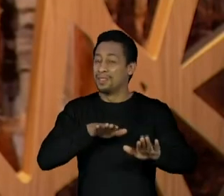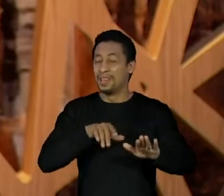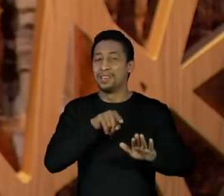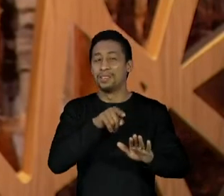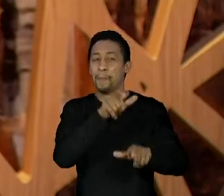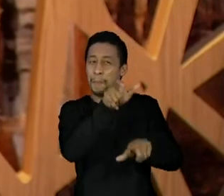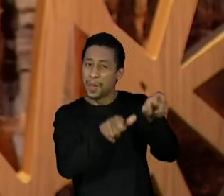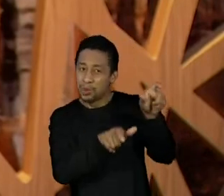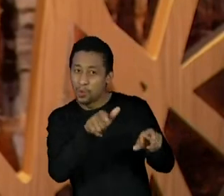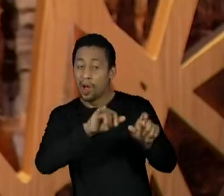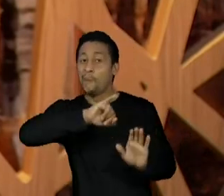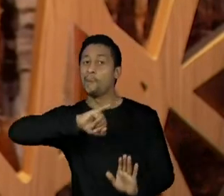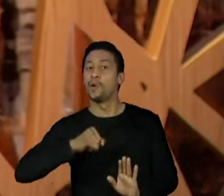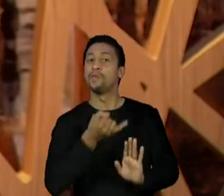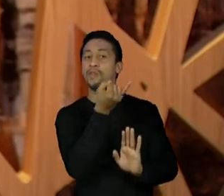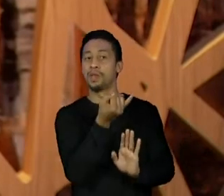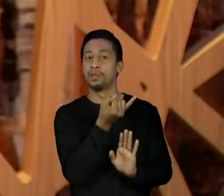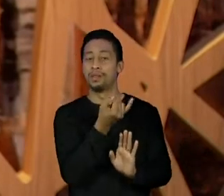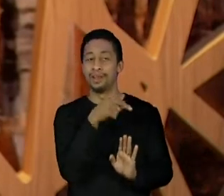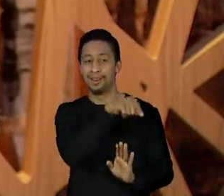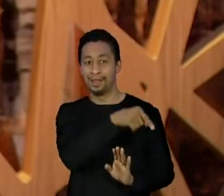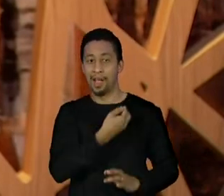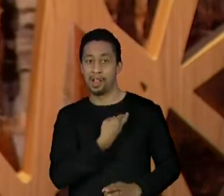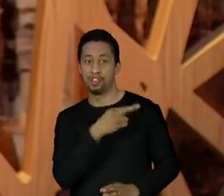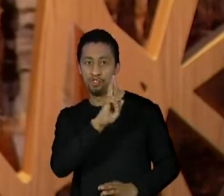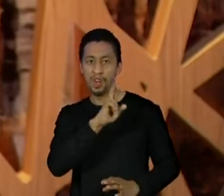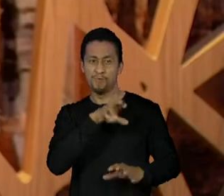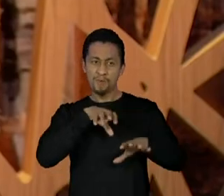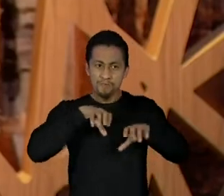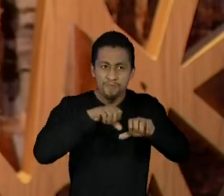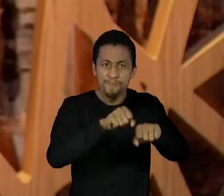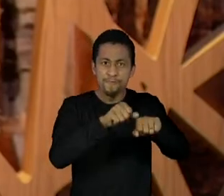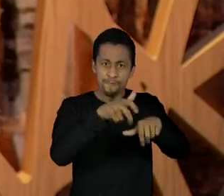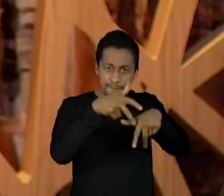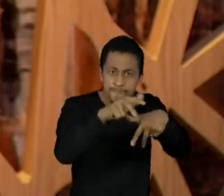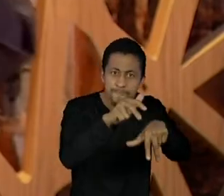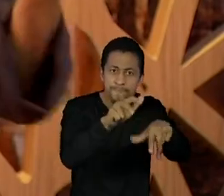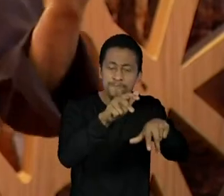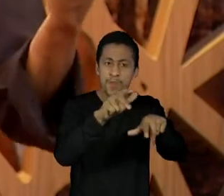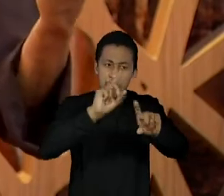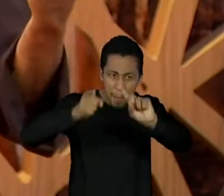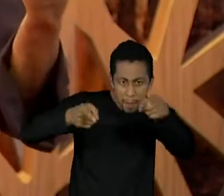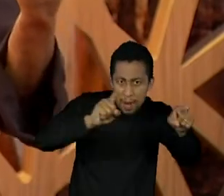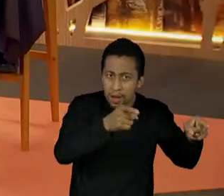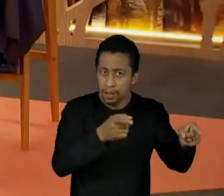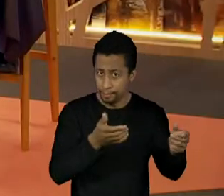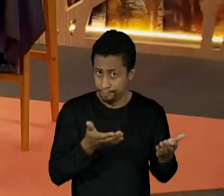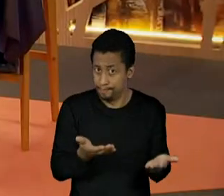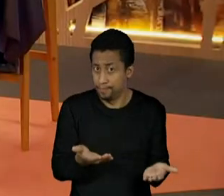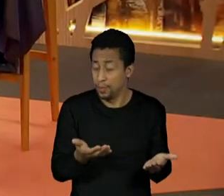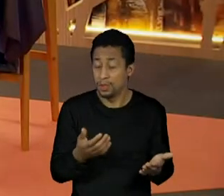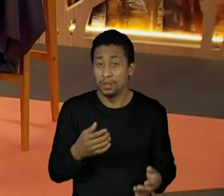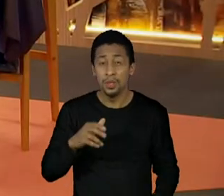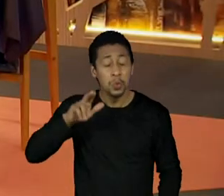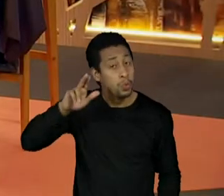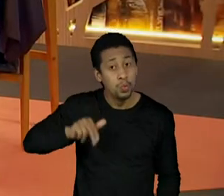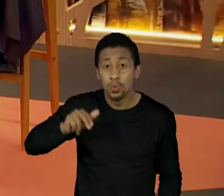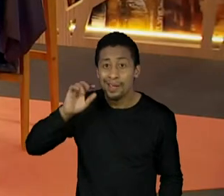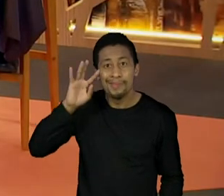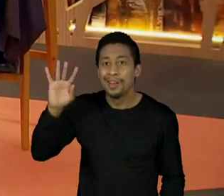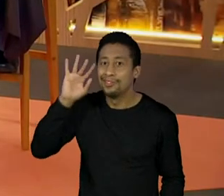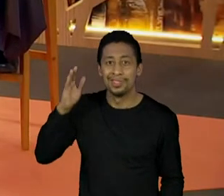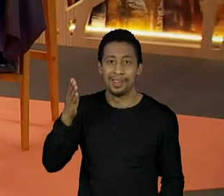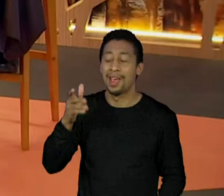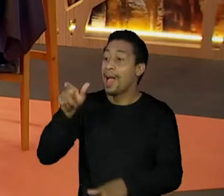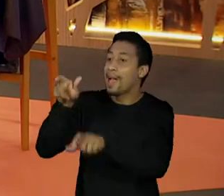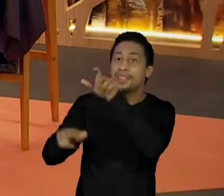na sua estrutura para poder, para dominar, para controlar. Eu nunca imaginei que viria tantas pessoas